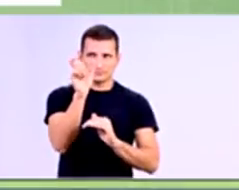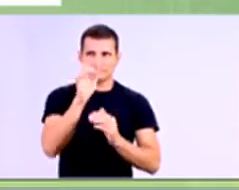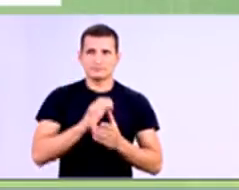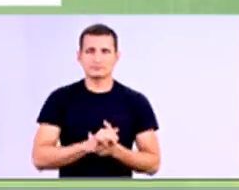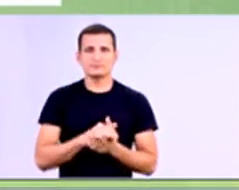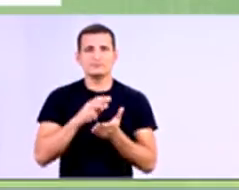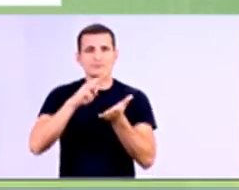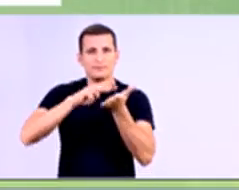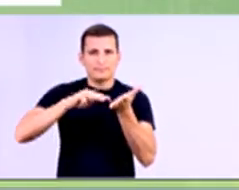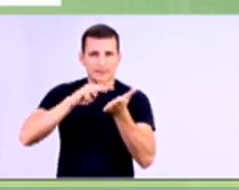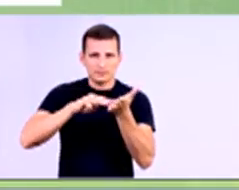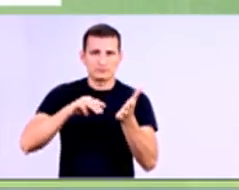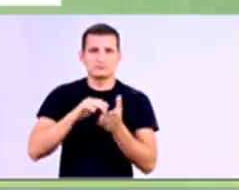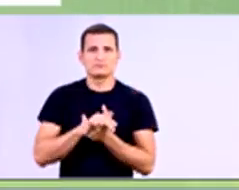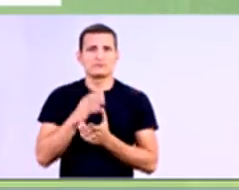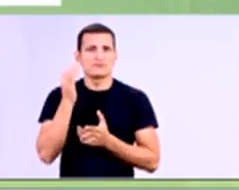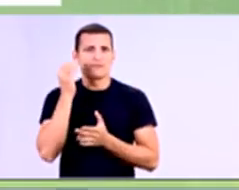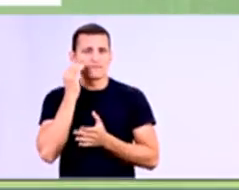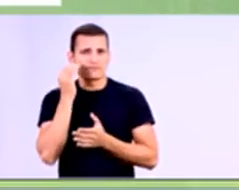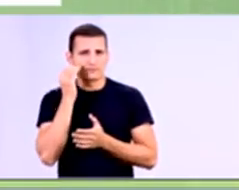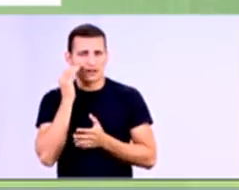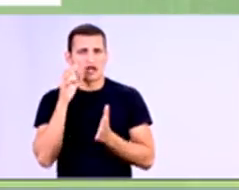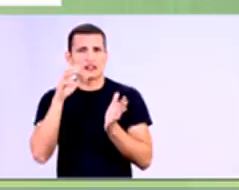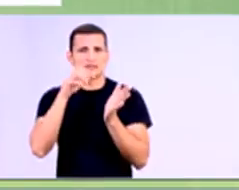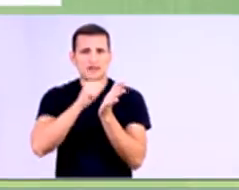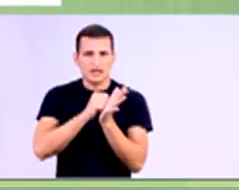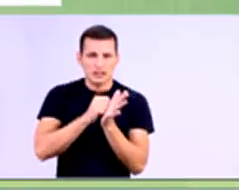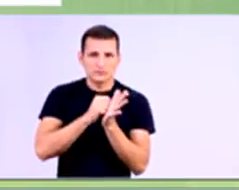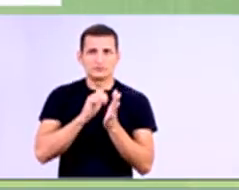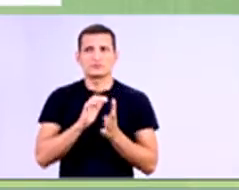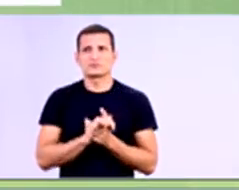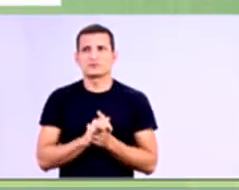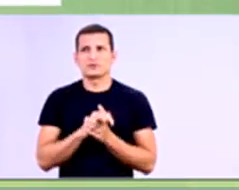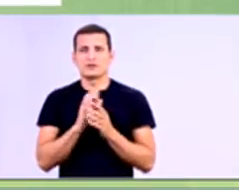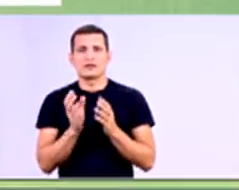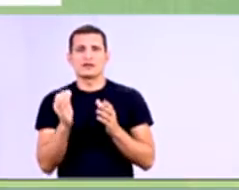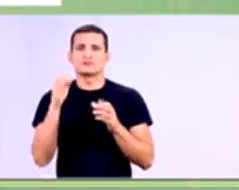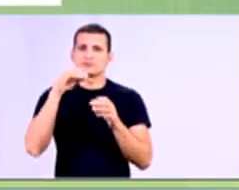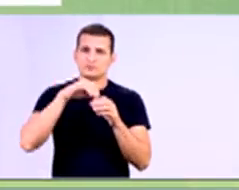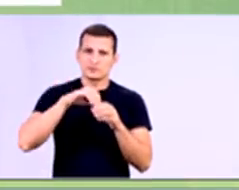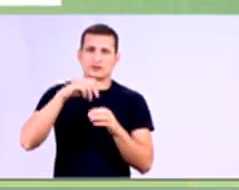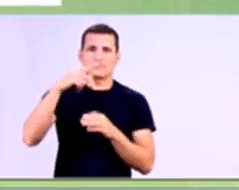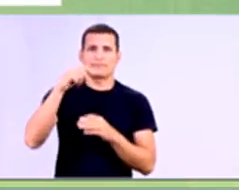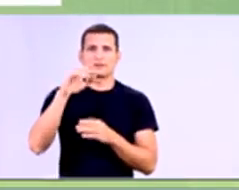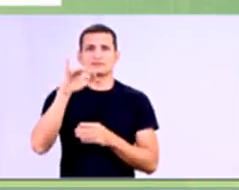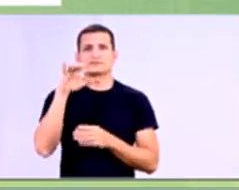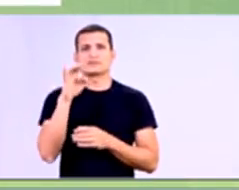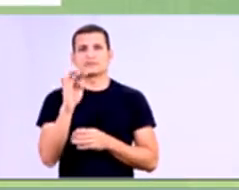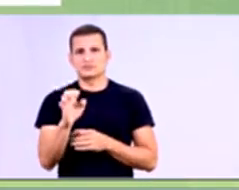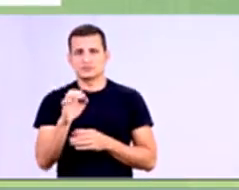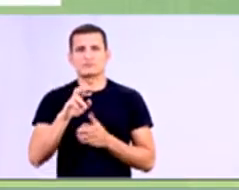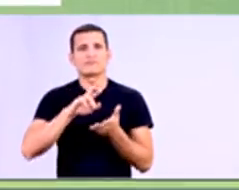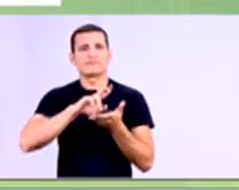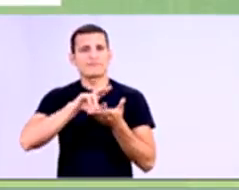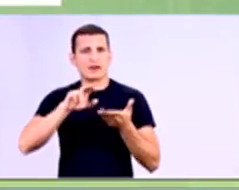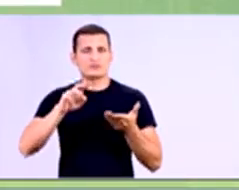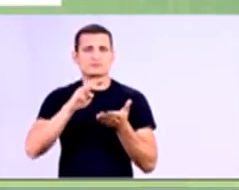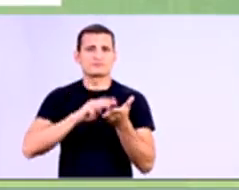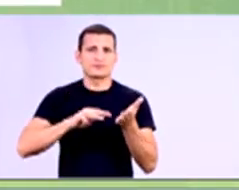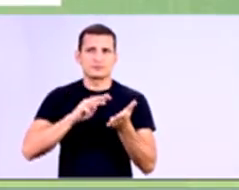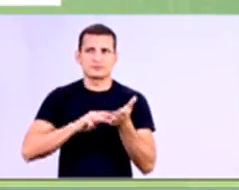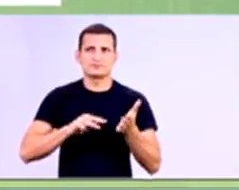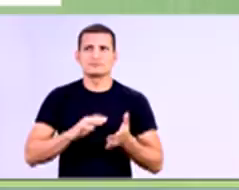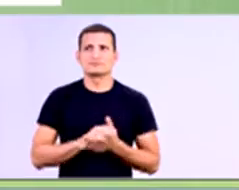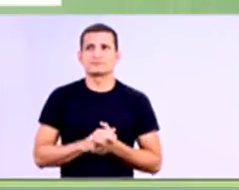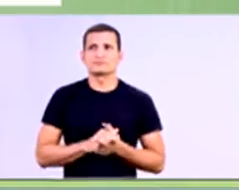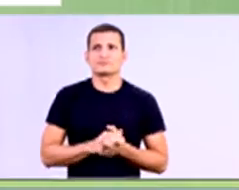seus métodos. Verificar o cadastro do paciente, adicionar o paciente, enfim, vários métodos. Então,